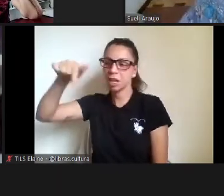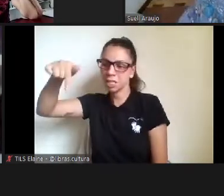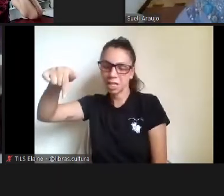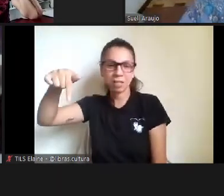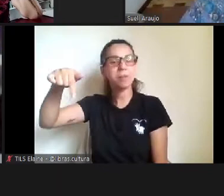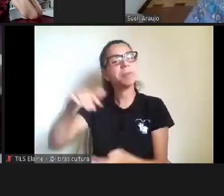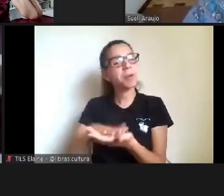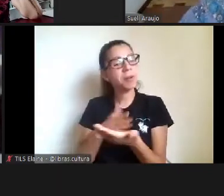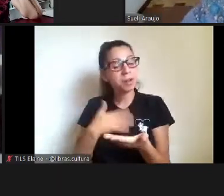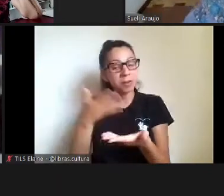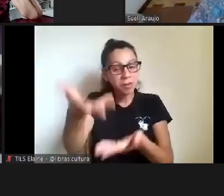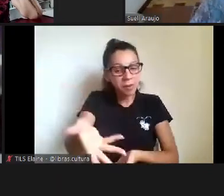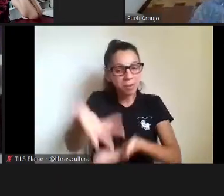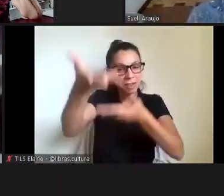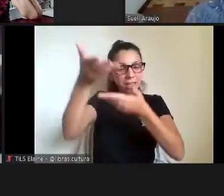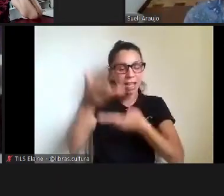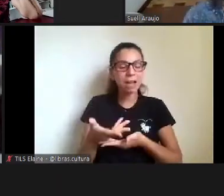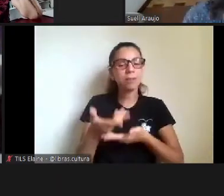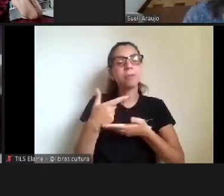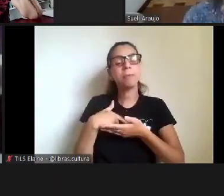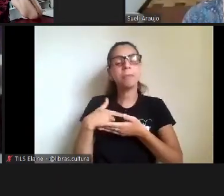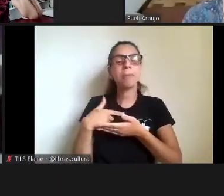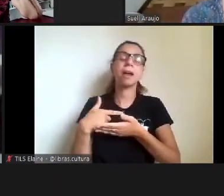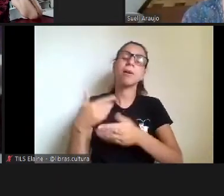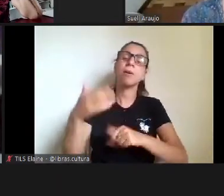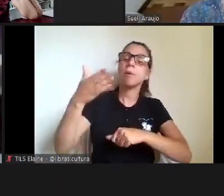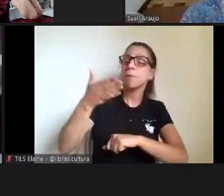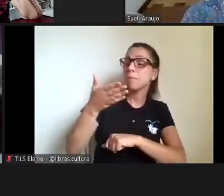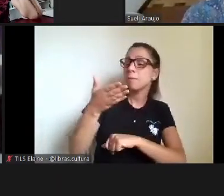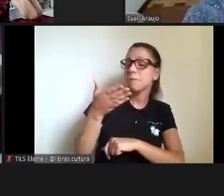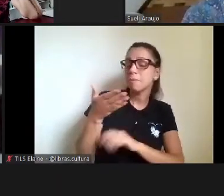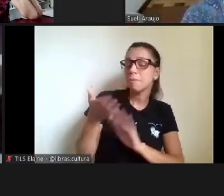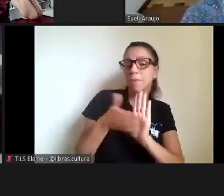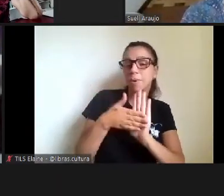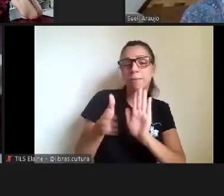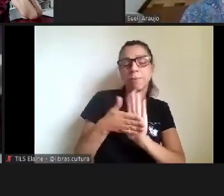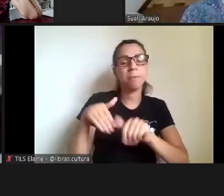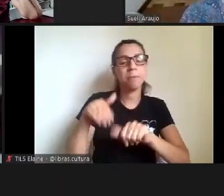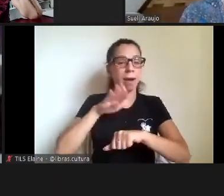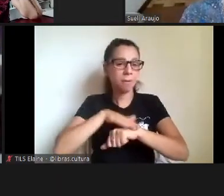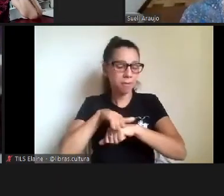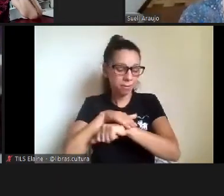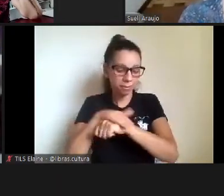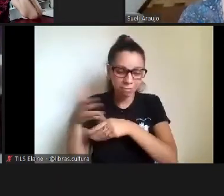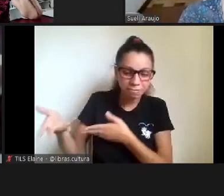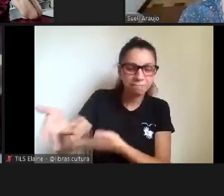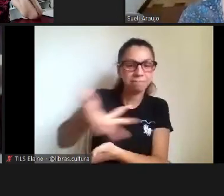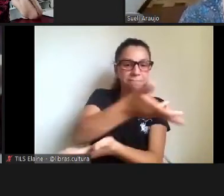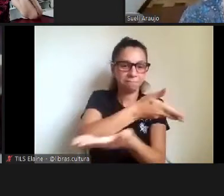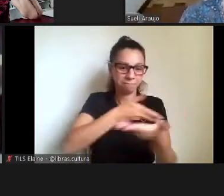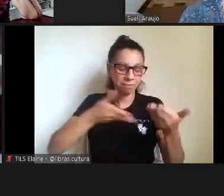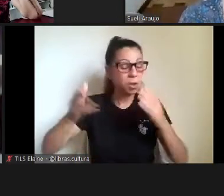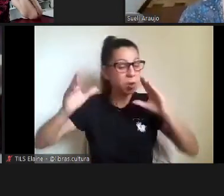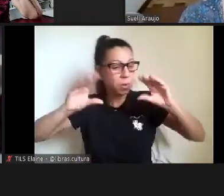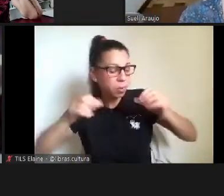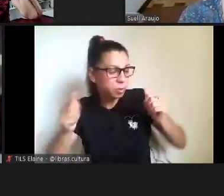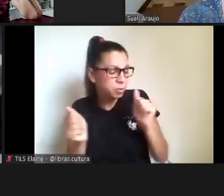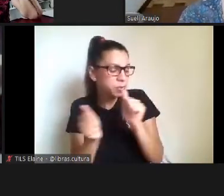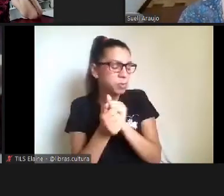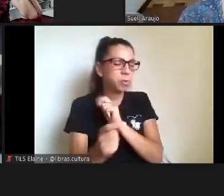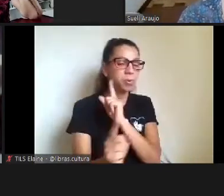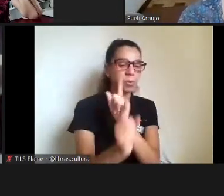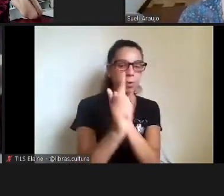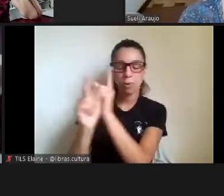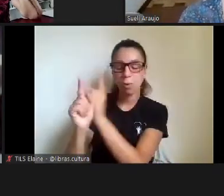conversamos e convidamos Sueli hoje para propor uma conversa aberta com essas artistas aqui à noite, com a gente, a partir